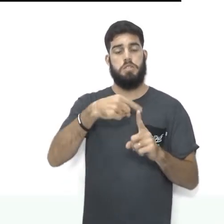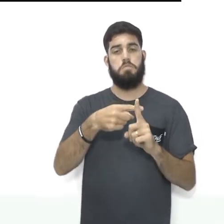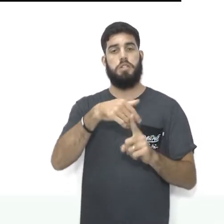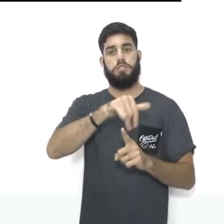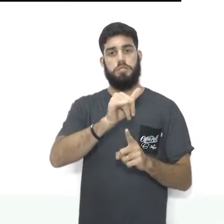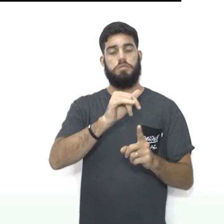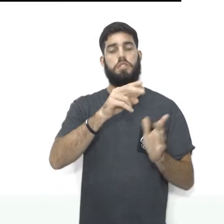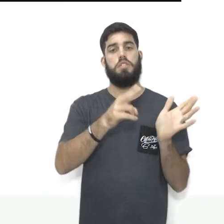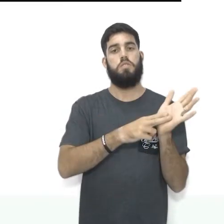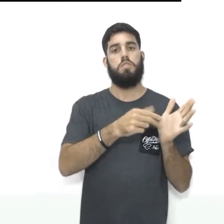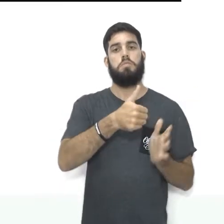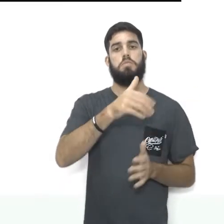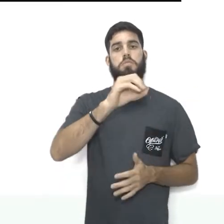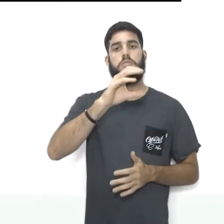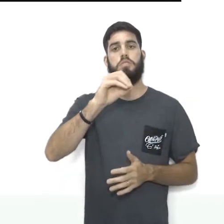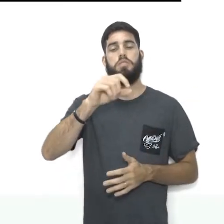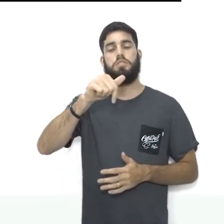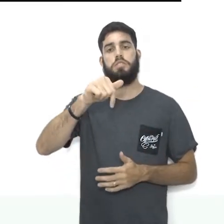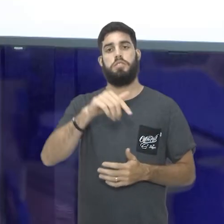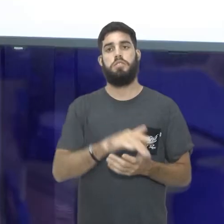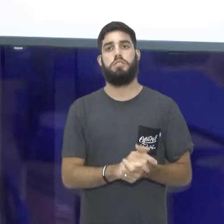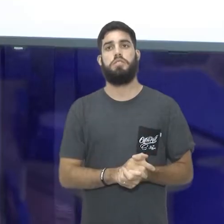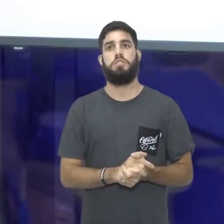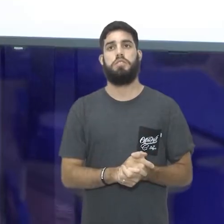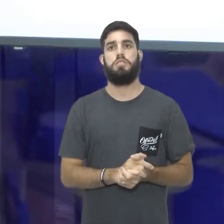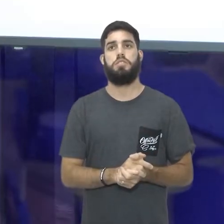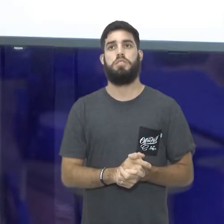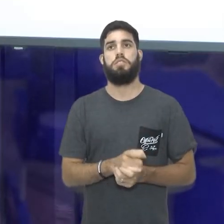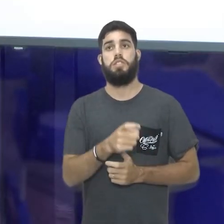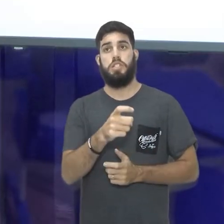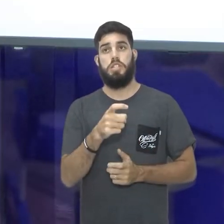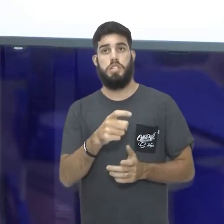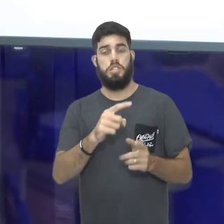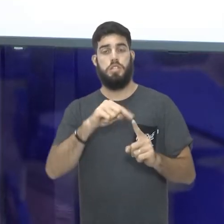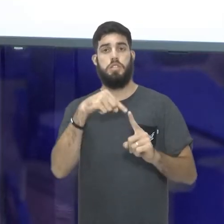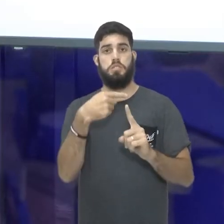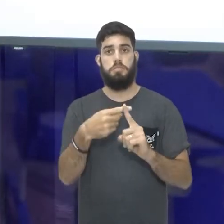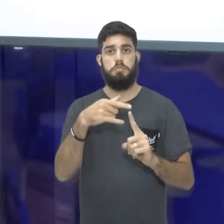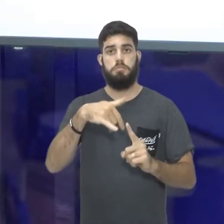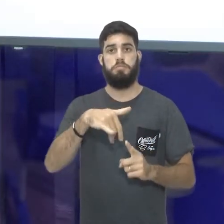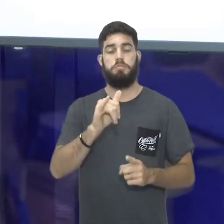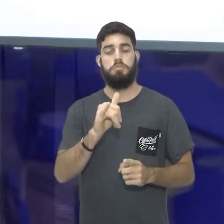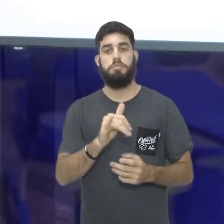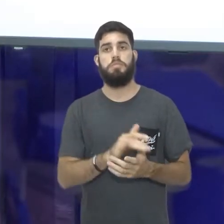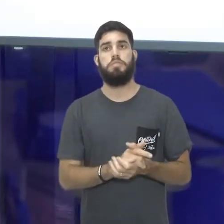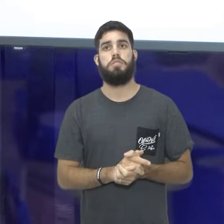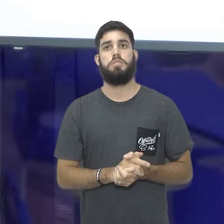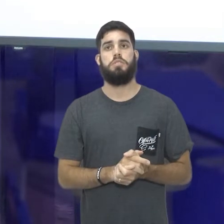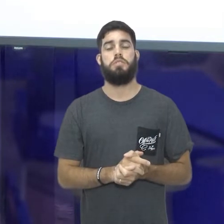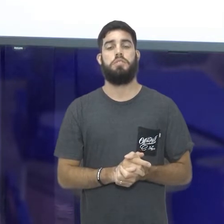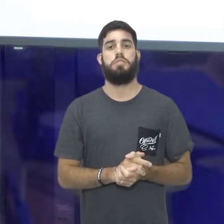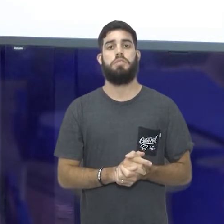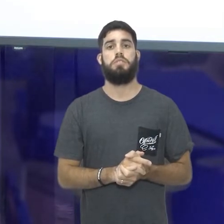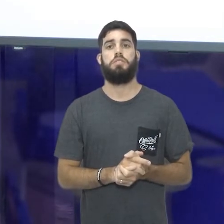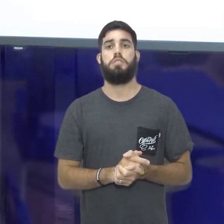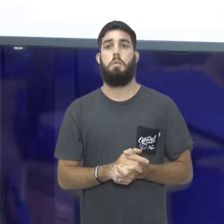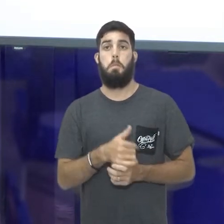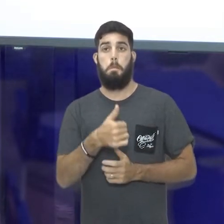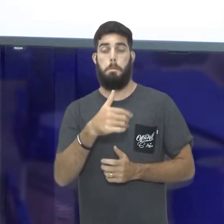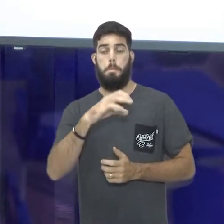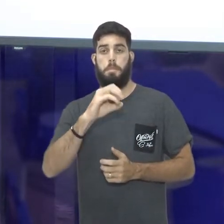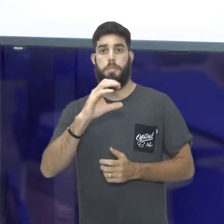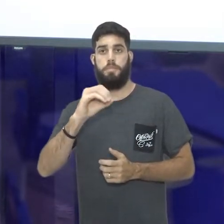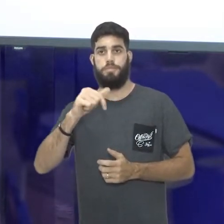igual a 1007. Como x mais y está antes do sinal da igualdade, ele vai ser o meu primeiro membro. Já a 1007, que